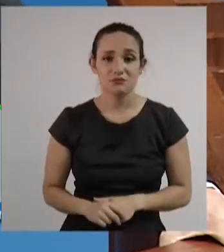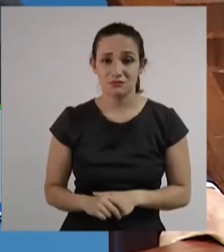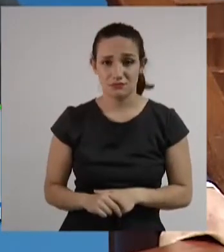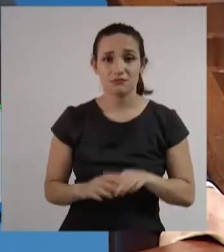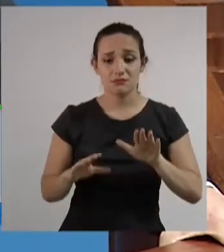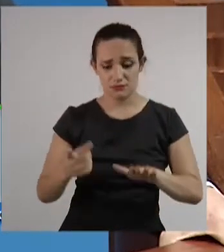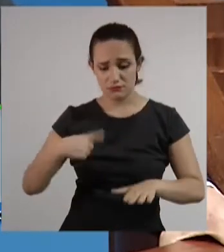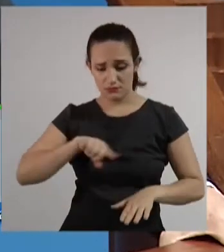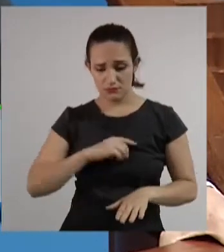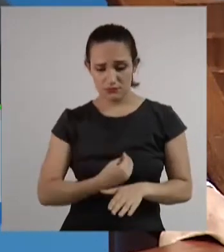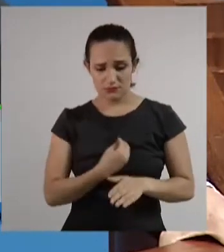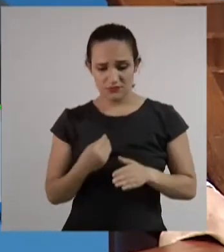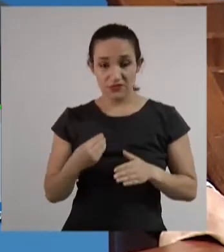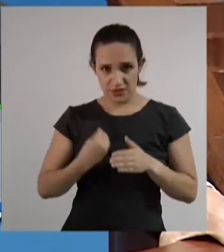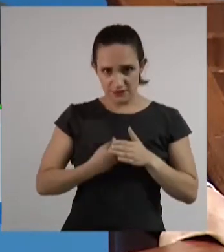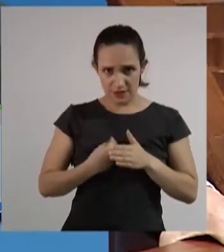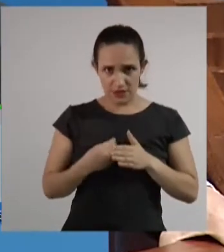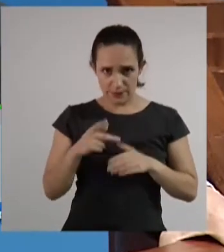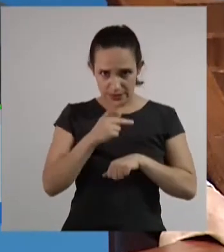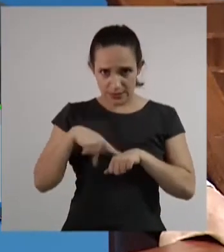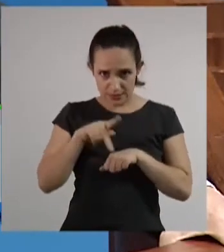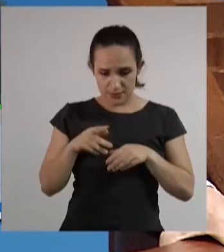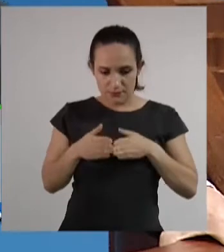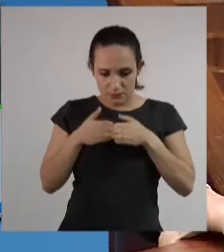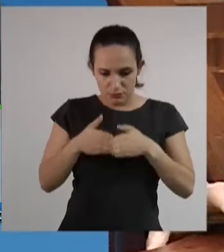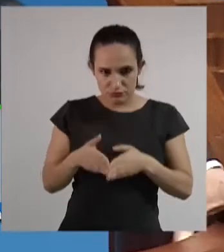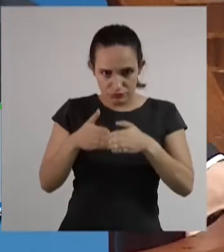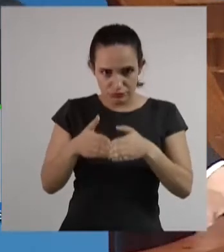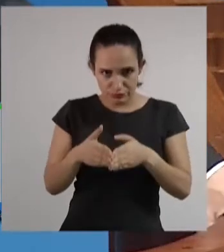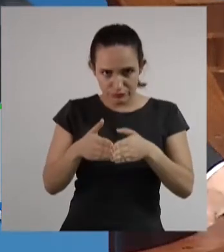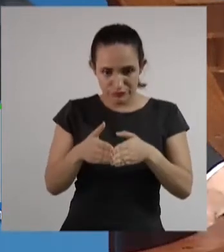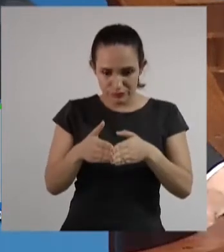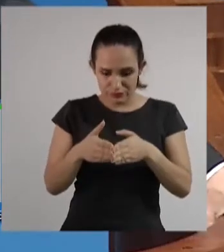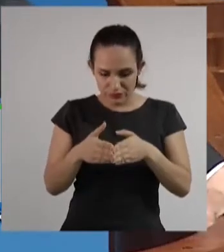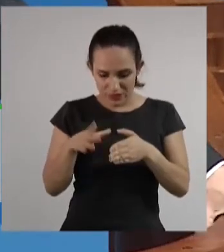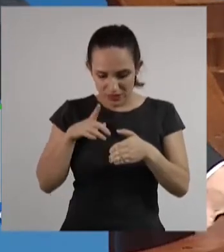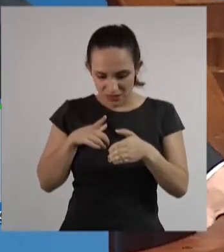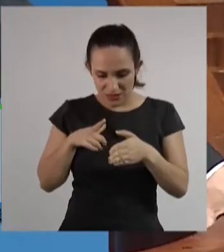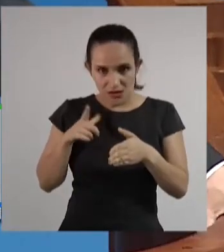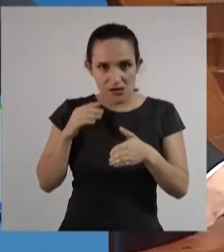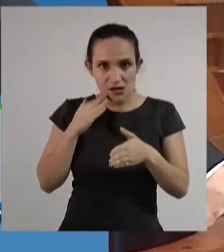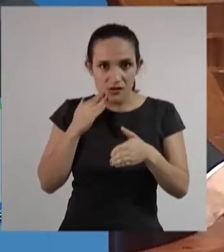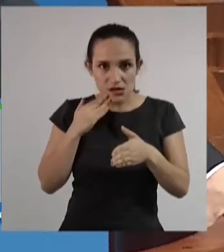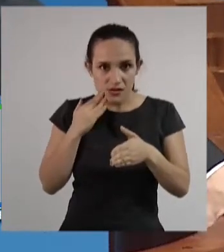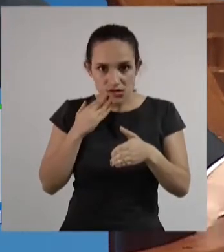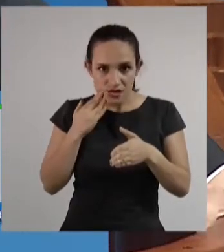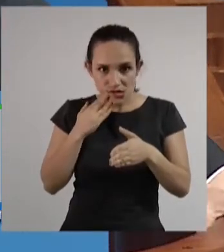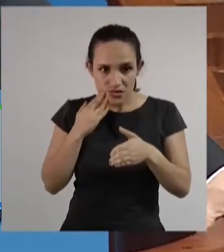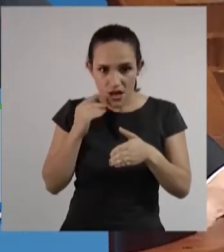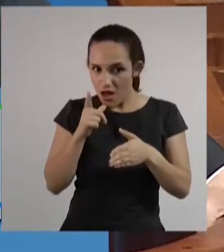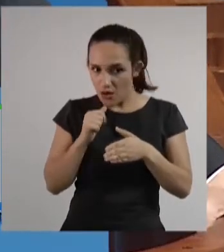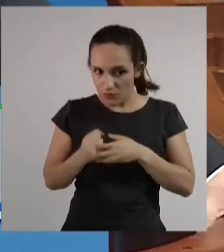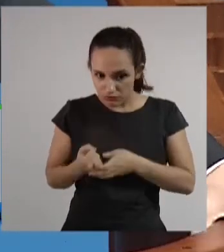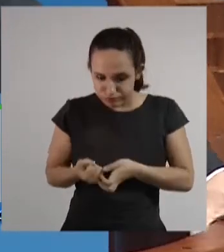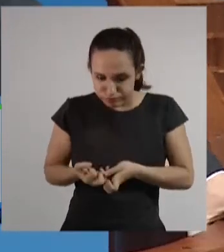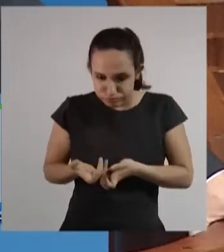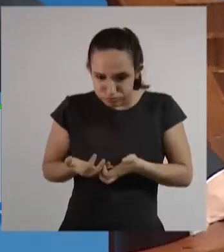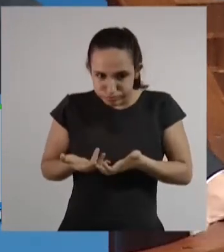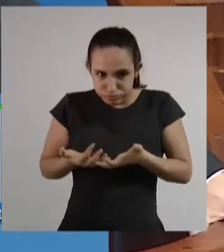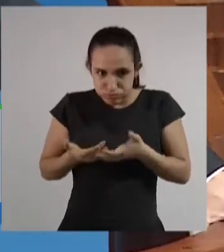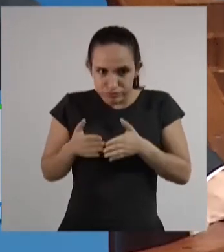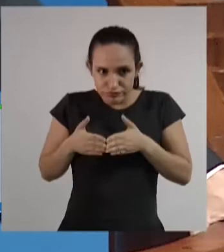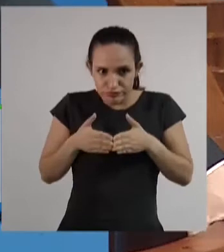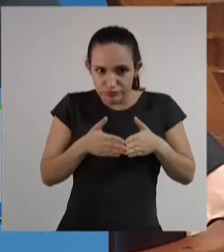barco, tudo demonstra que está furado com essa equipe do